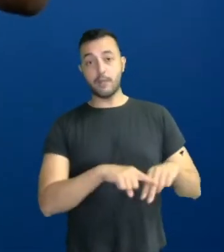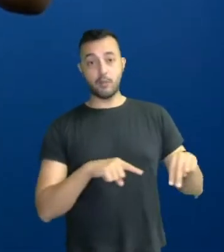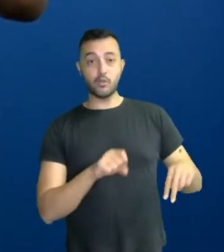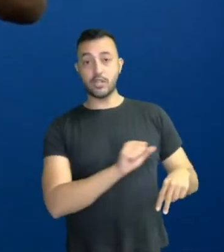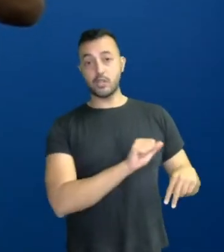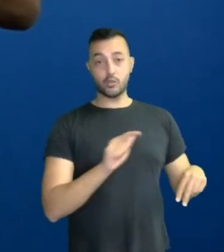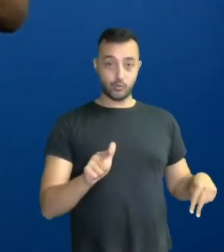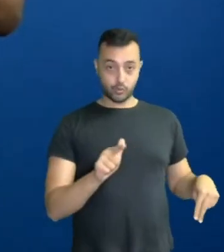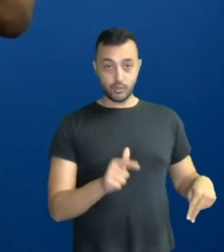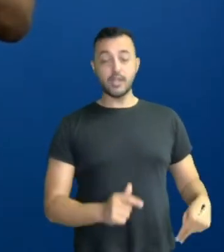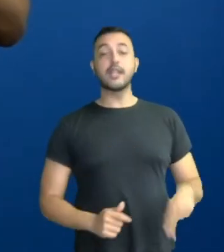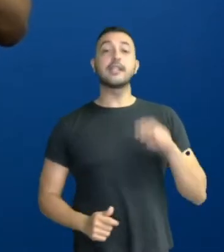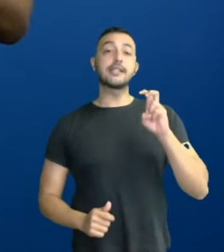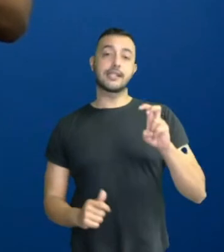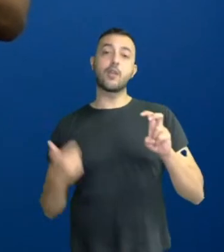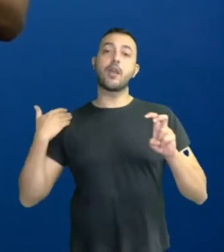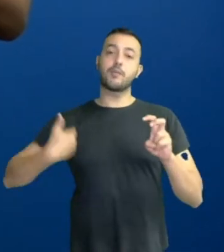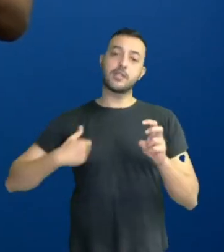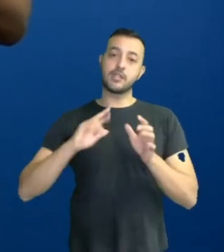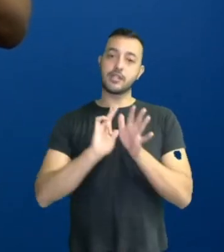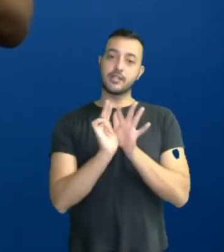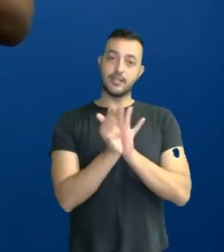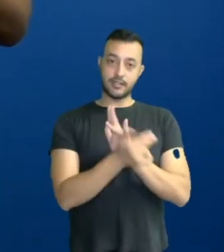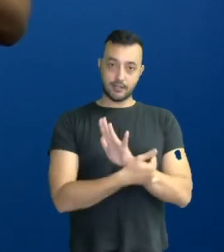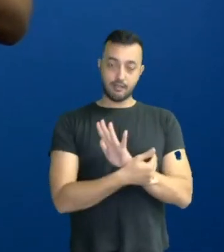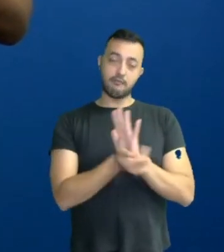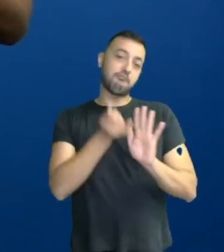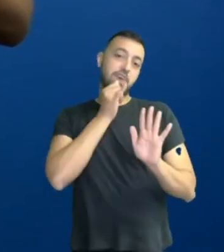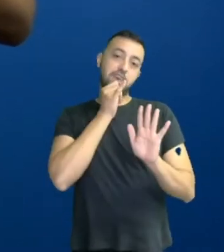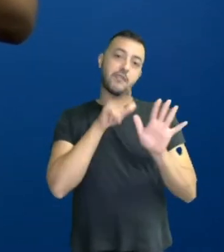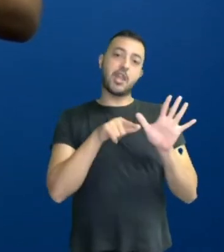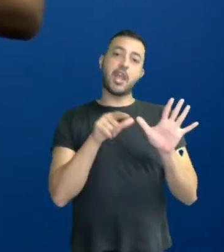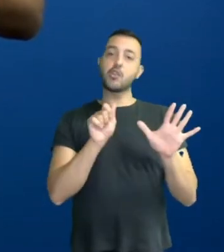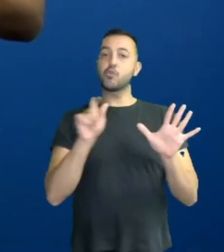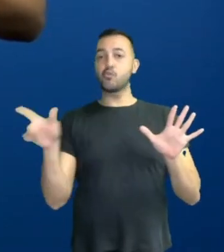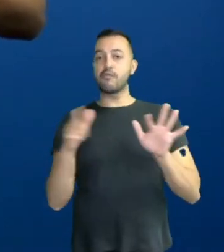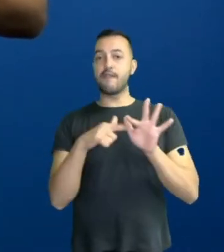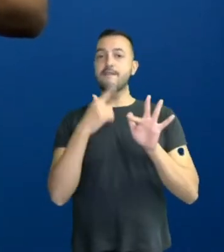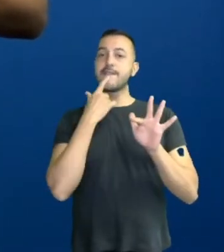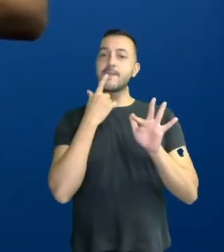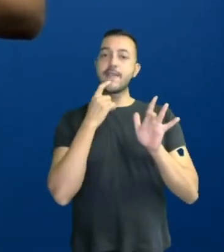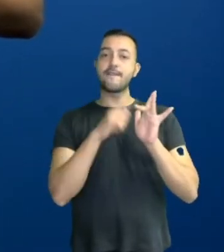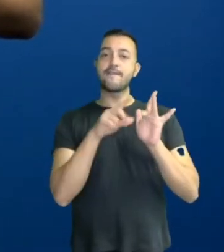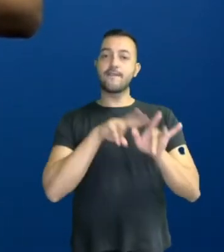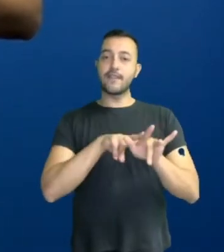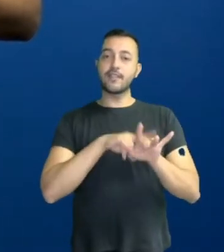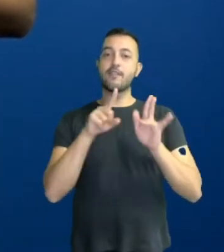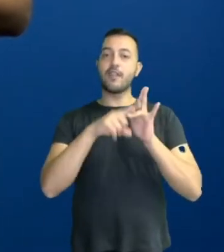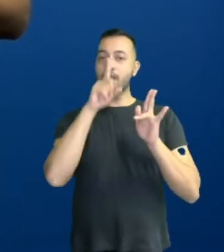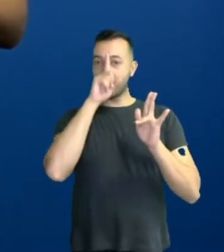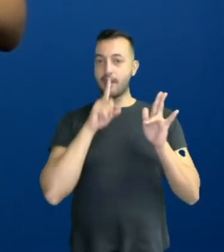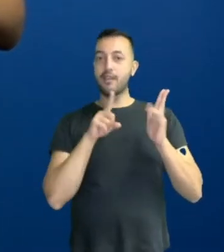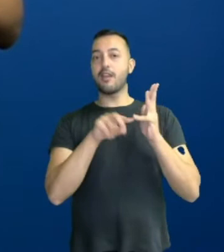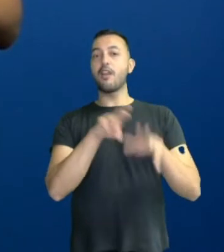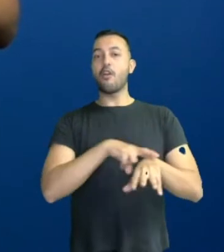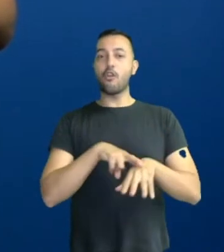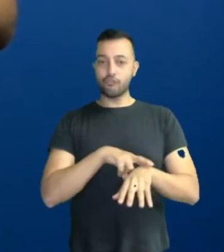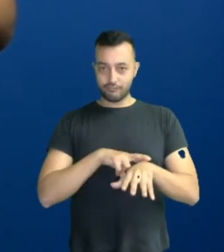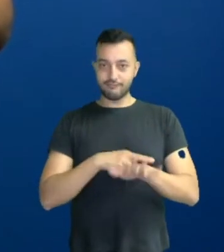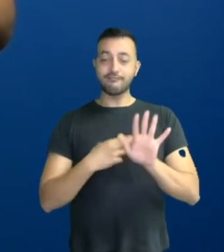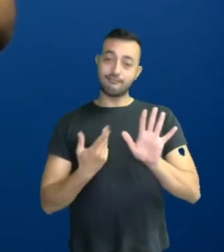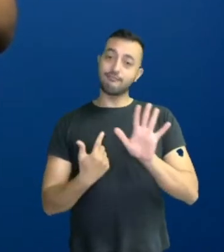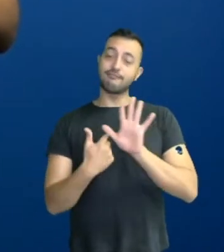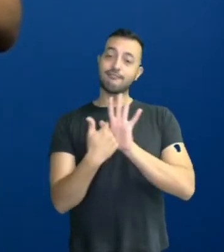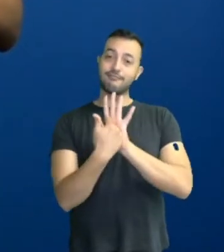azul com 5 camisas diferentes. Ele pode usar com, vamos supor, com azul, com vermelho, com verde, com amarelo e com roxo. Não